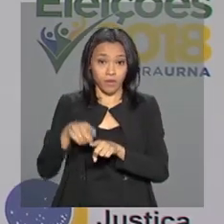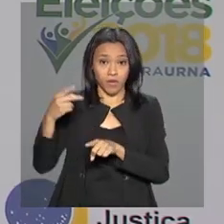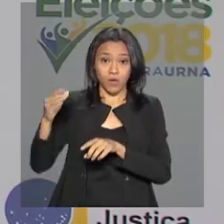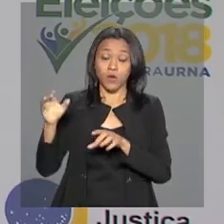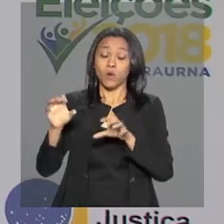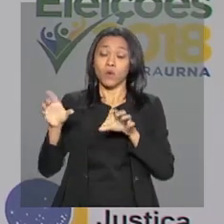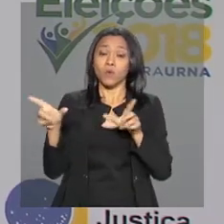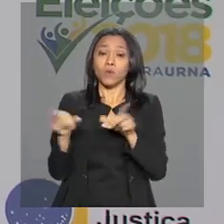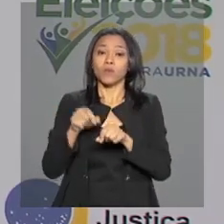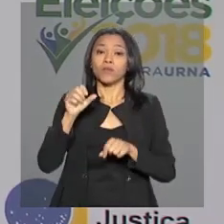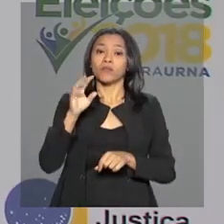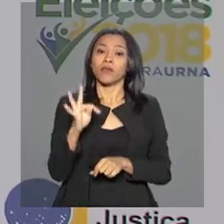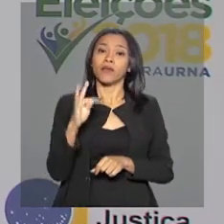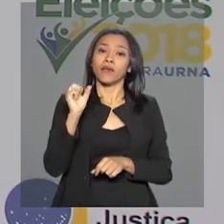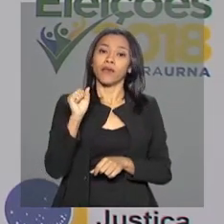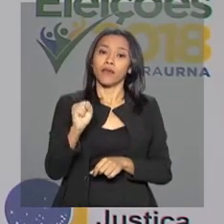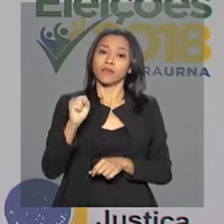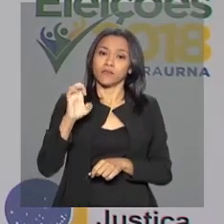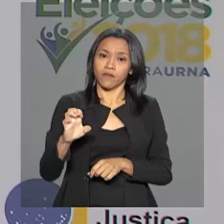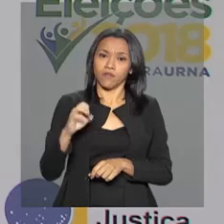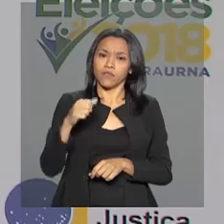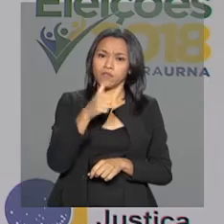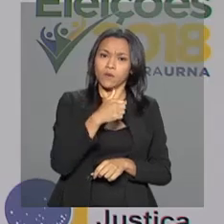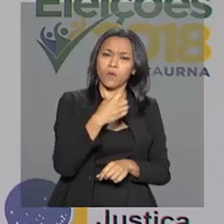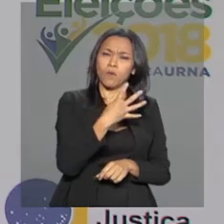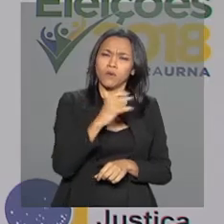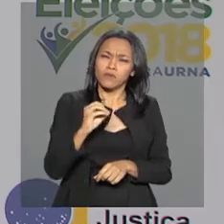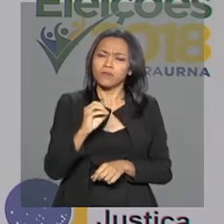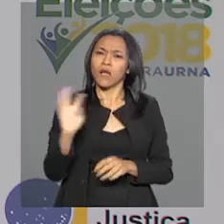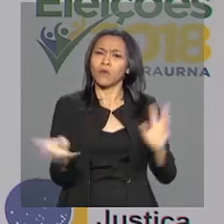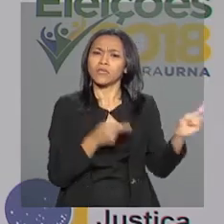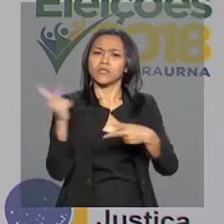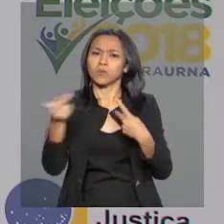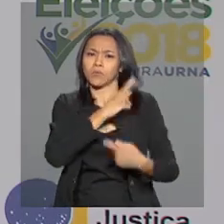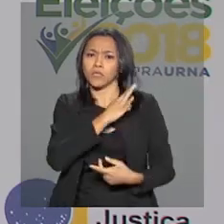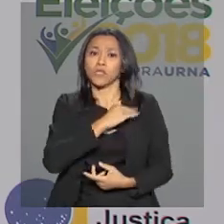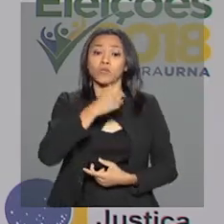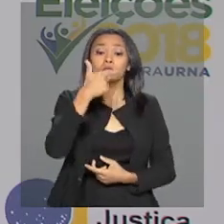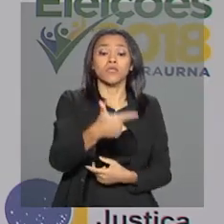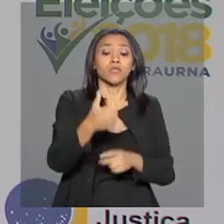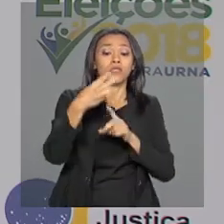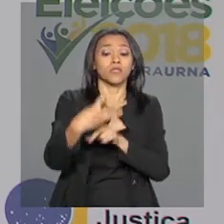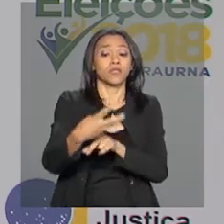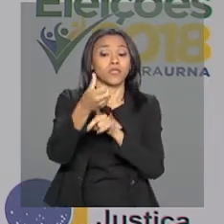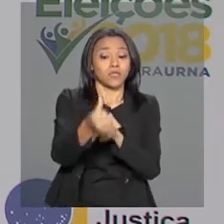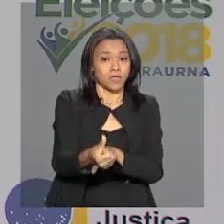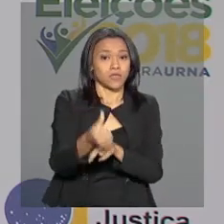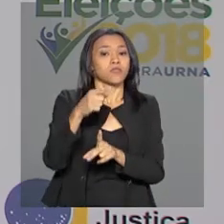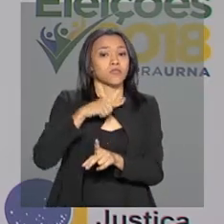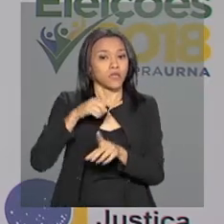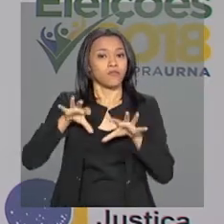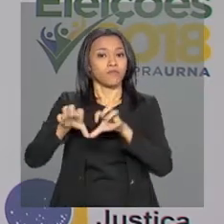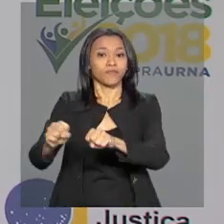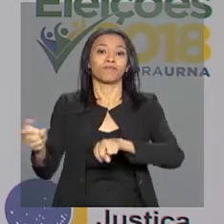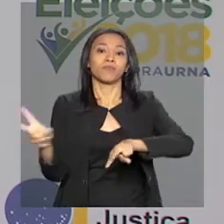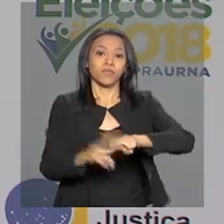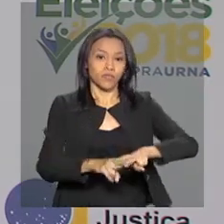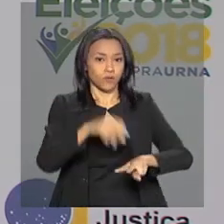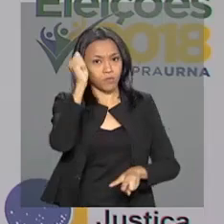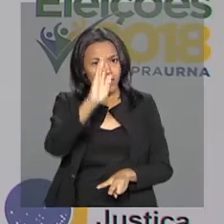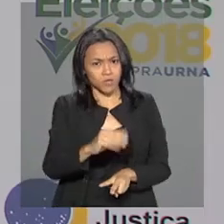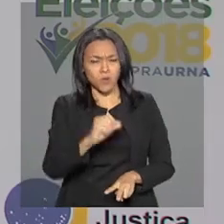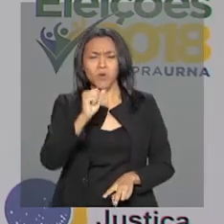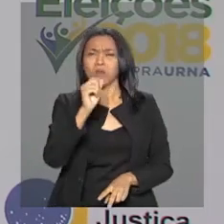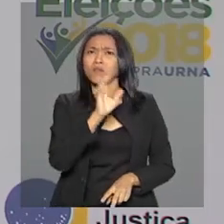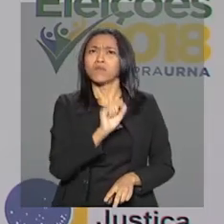foram 480 ocorrências policiais, sendo que 236 resultaram em prisão. Em todo o Brasil,